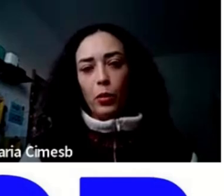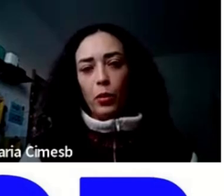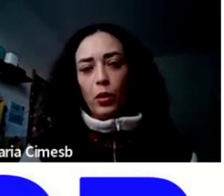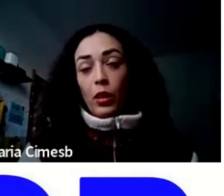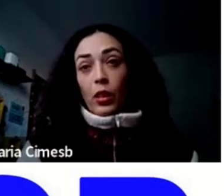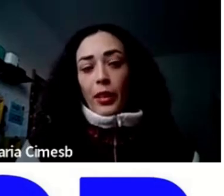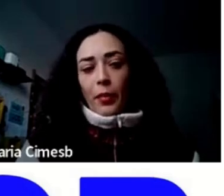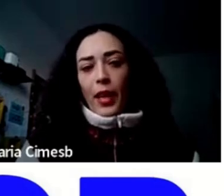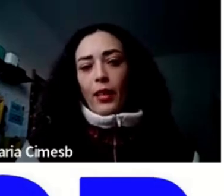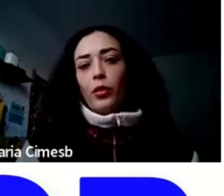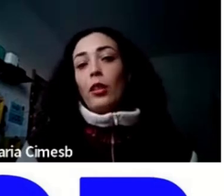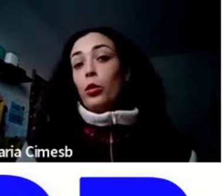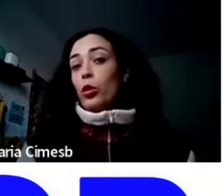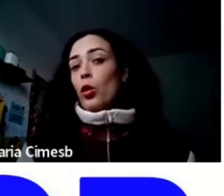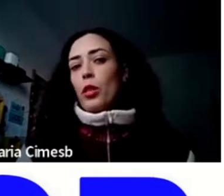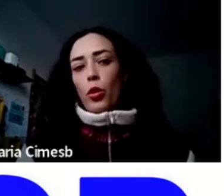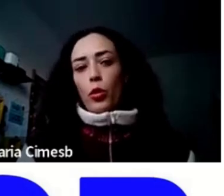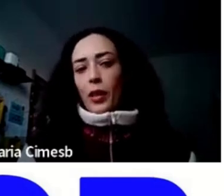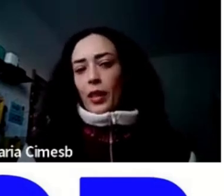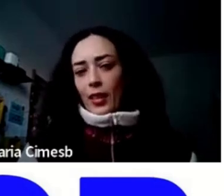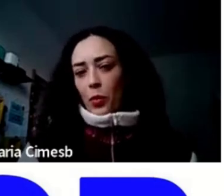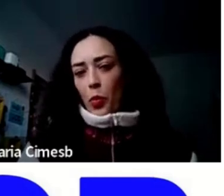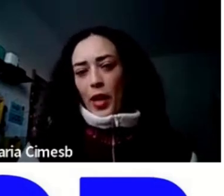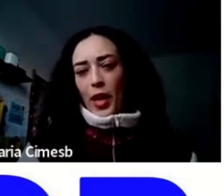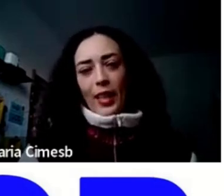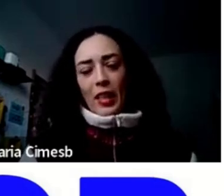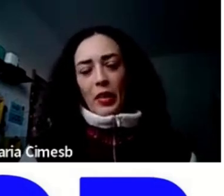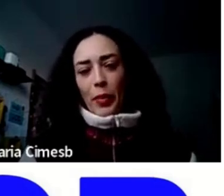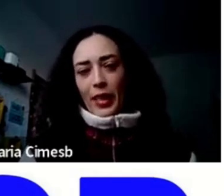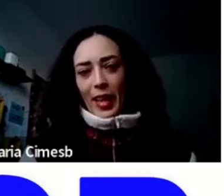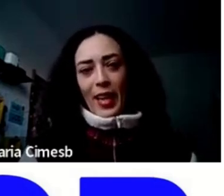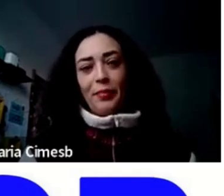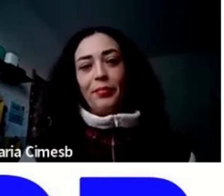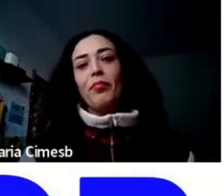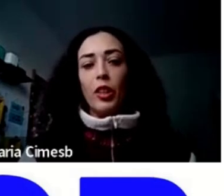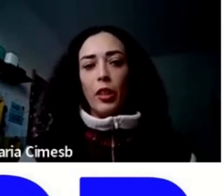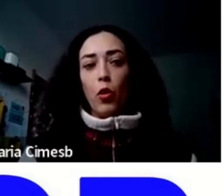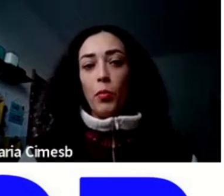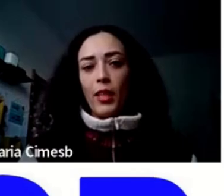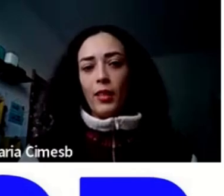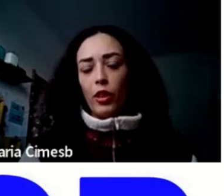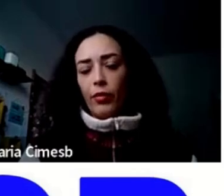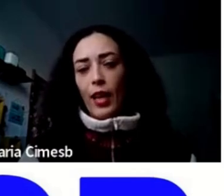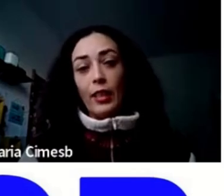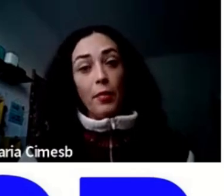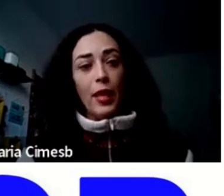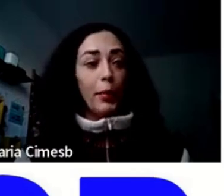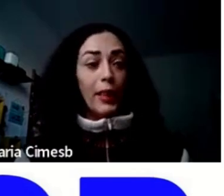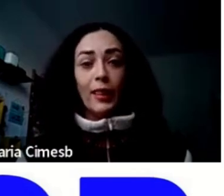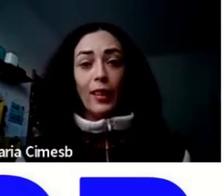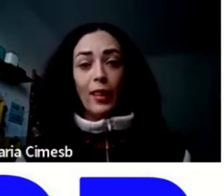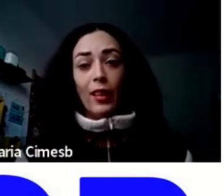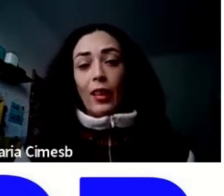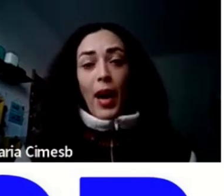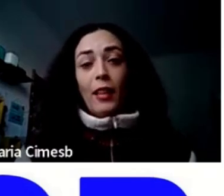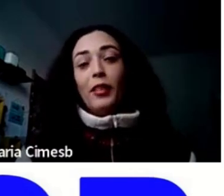sinais. Quando eu fui percebendo, os alunos começaram numa interação com ele, querendo aprender. Desde então, comecei a incentivar ele também a